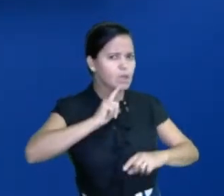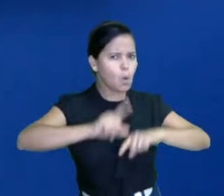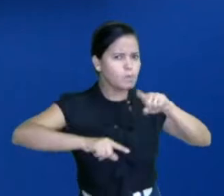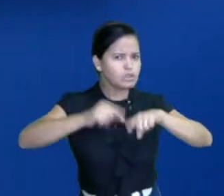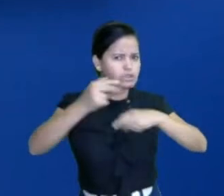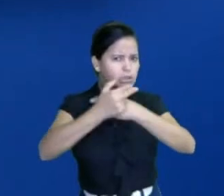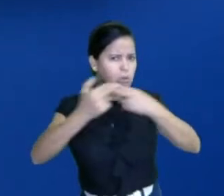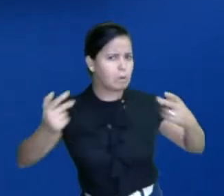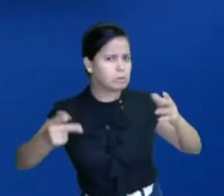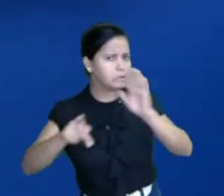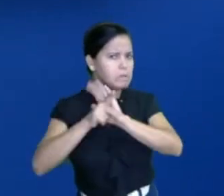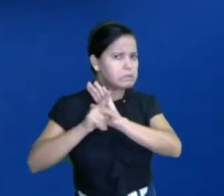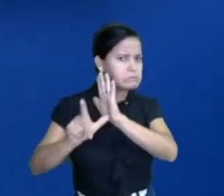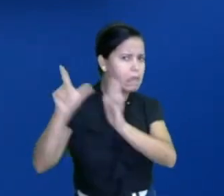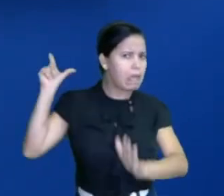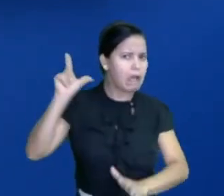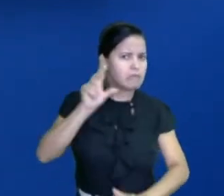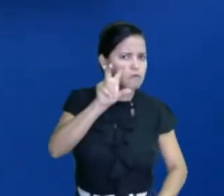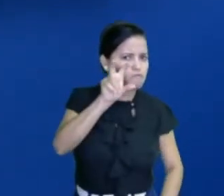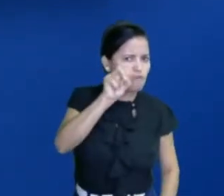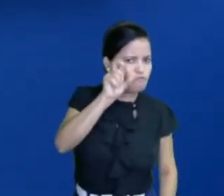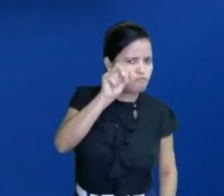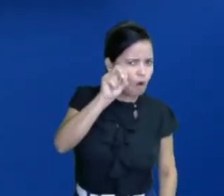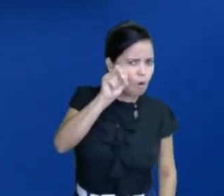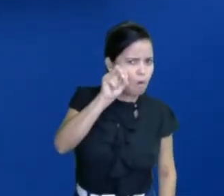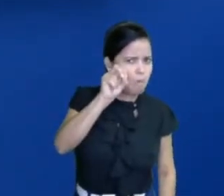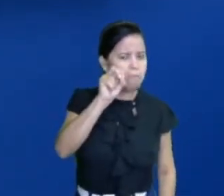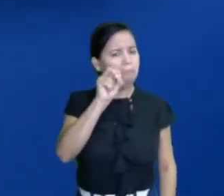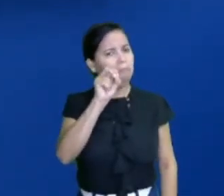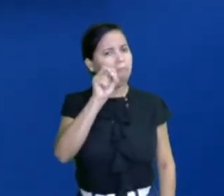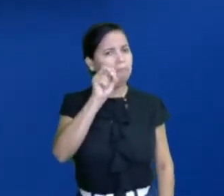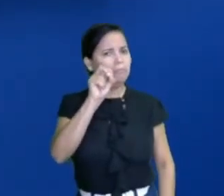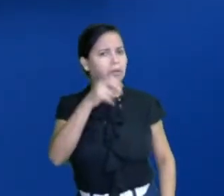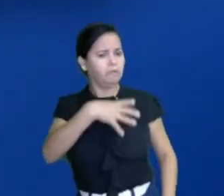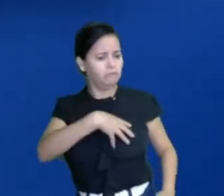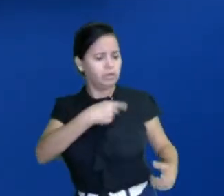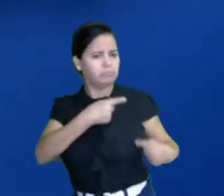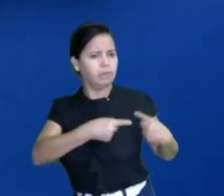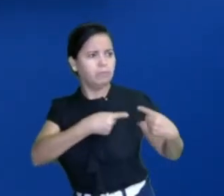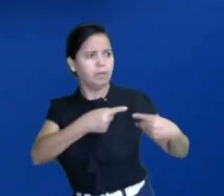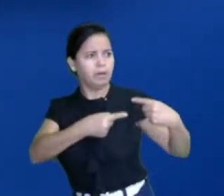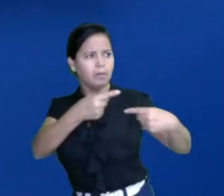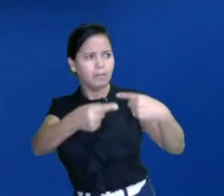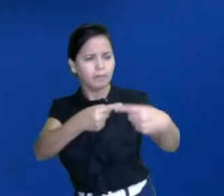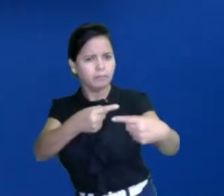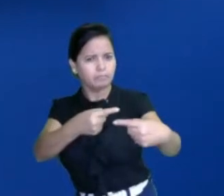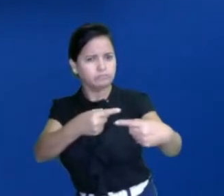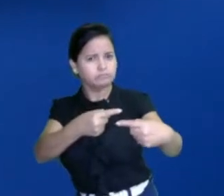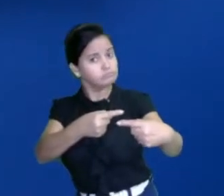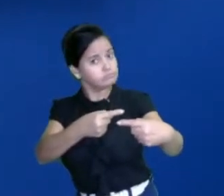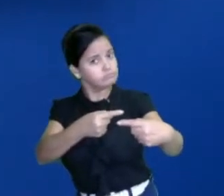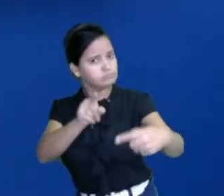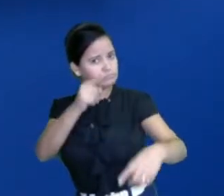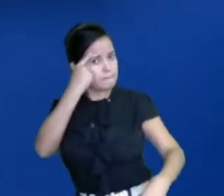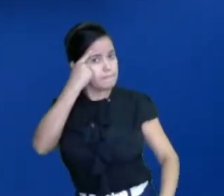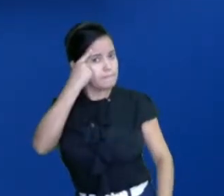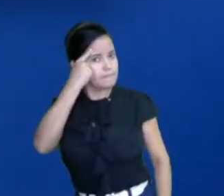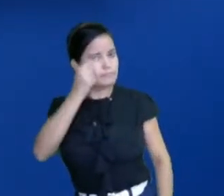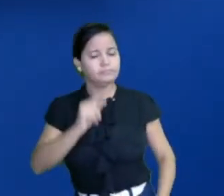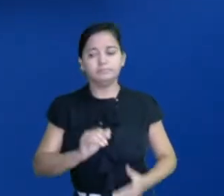que foi da avó, da tataravó e que está sendo passado de geração em geração? Pensa